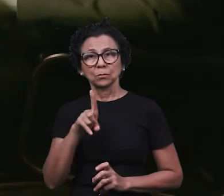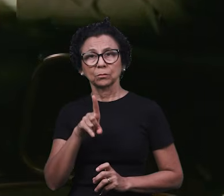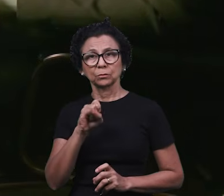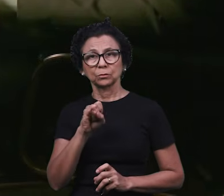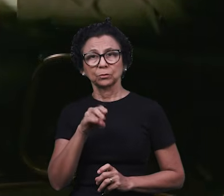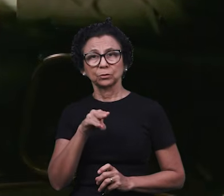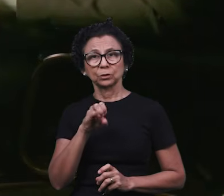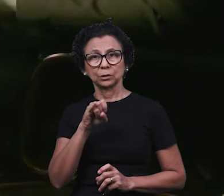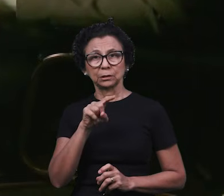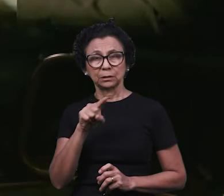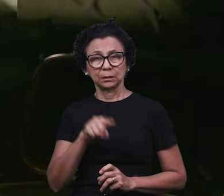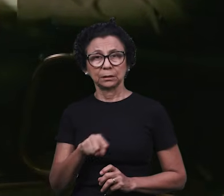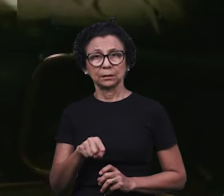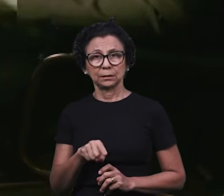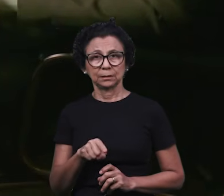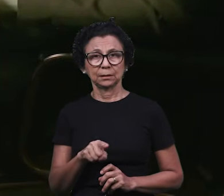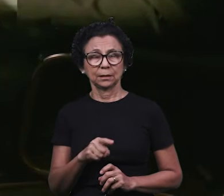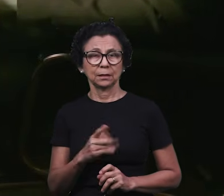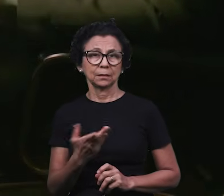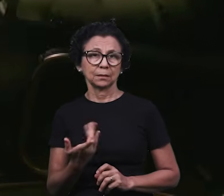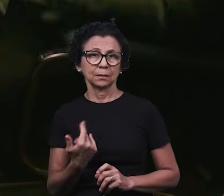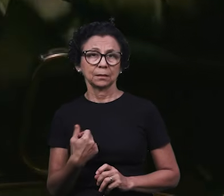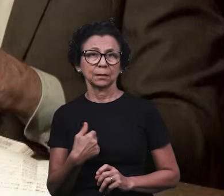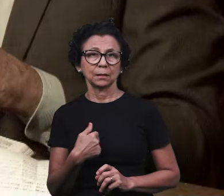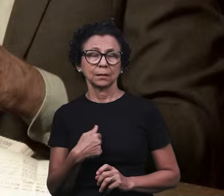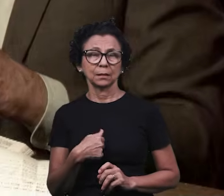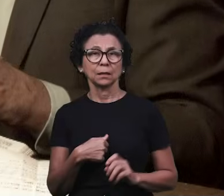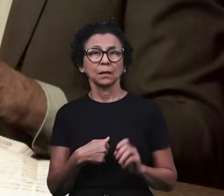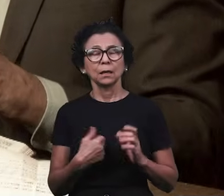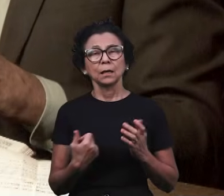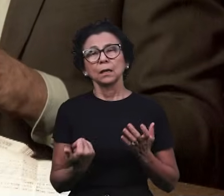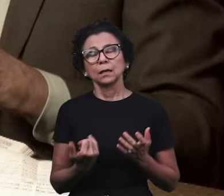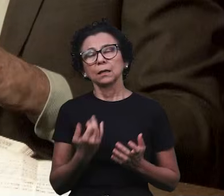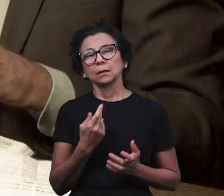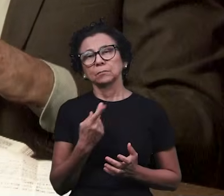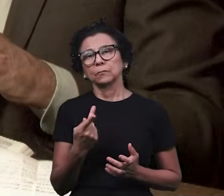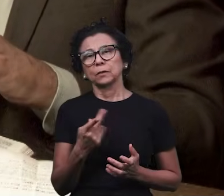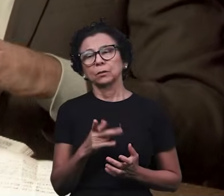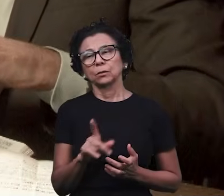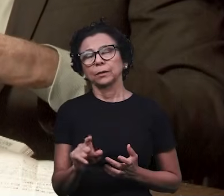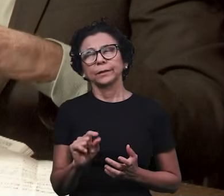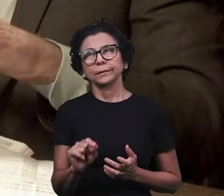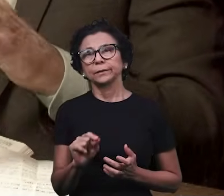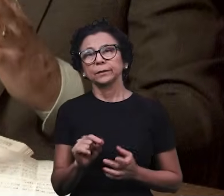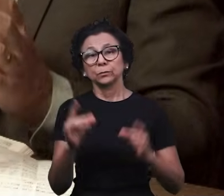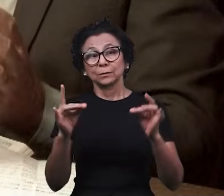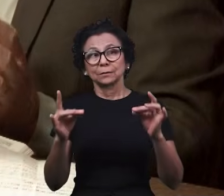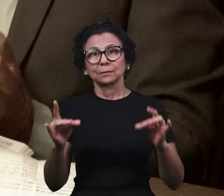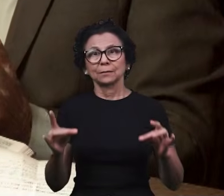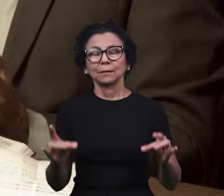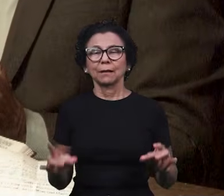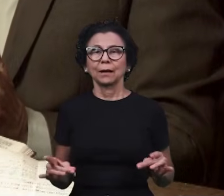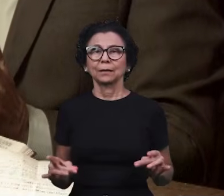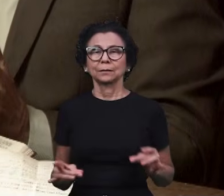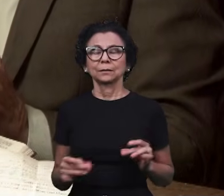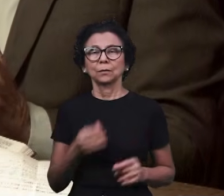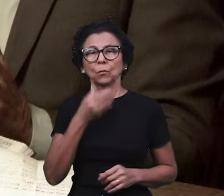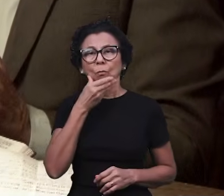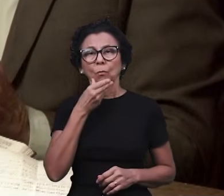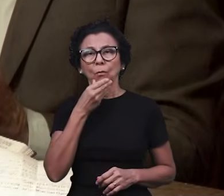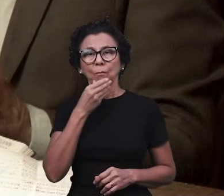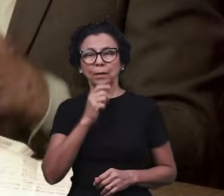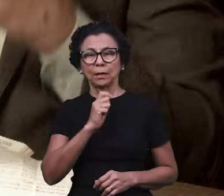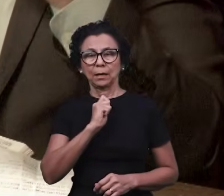que o Senhor mostra, em cada... Por exemplo, você pega as vestes de